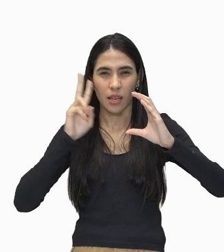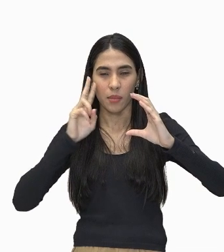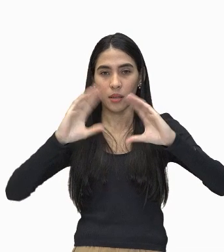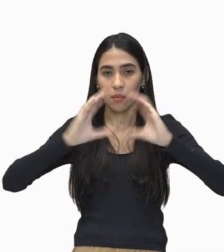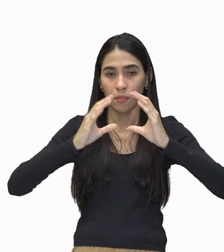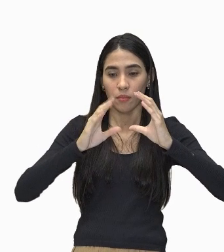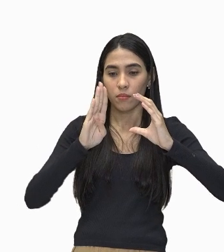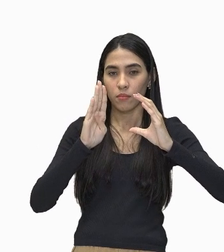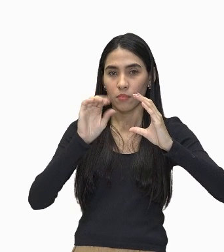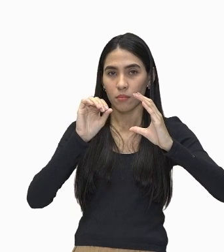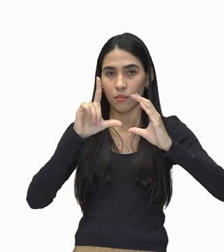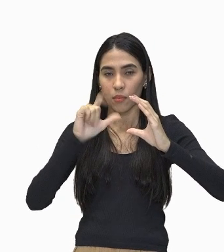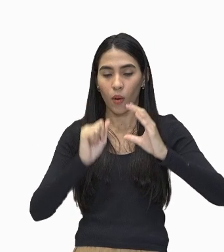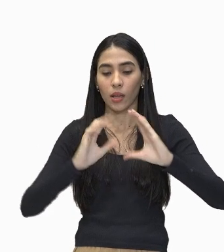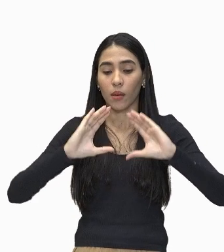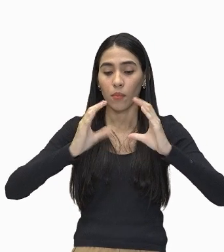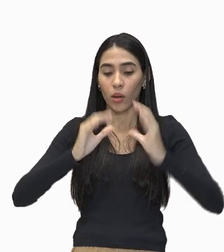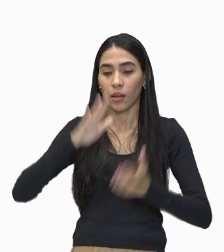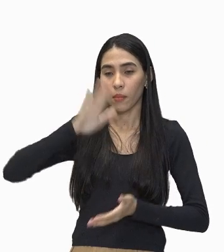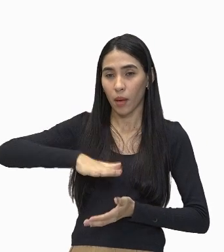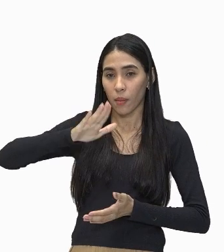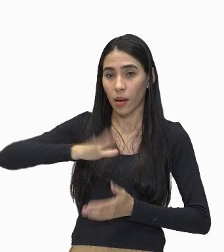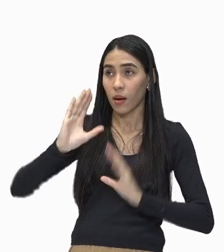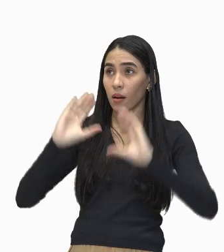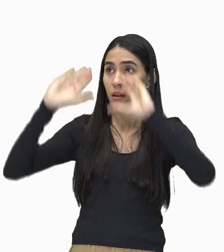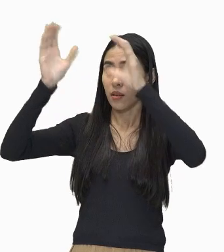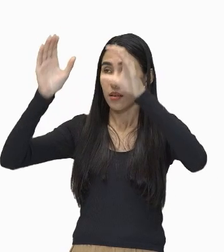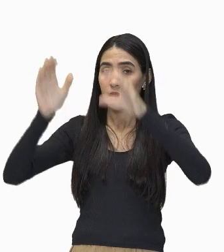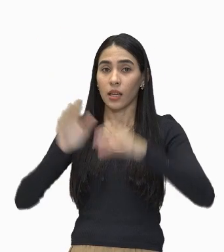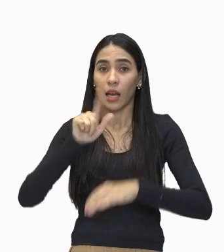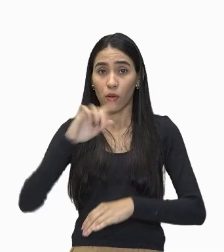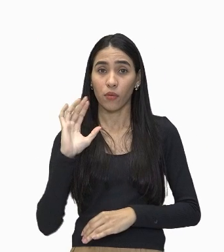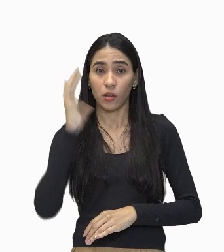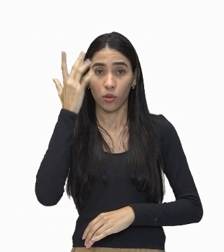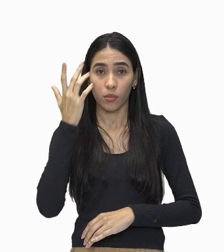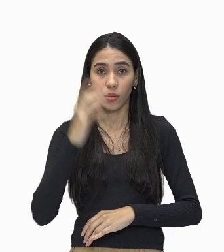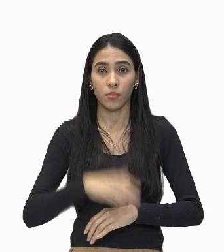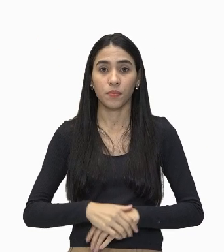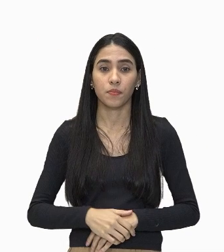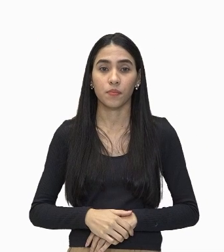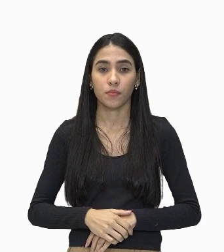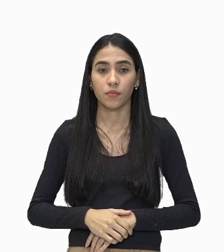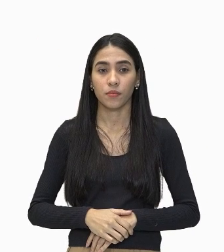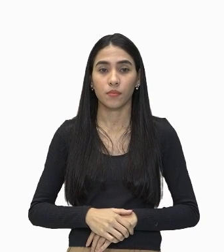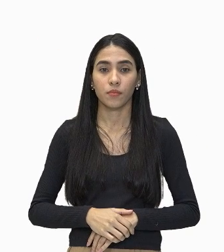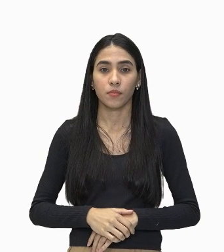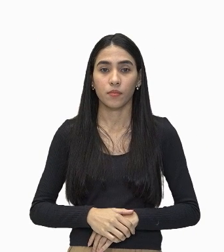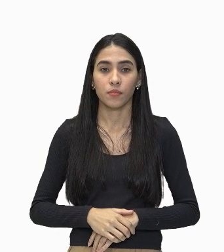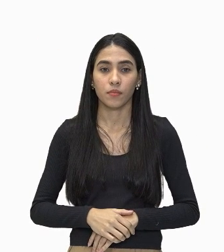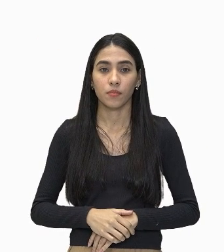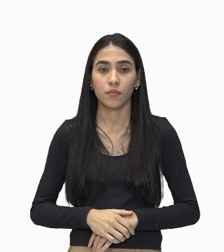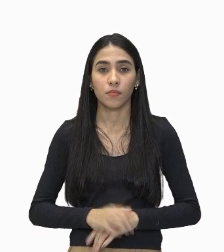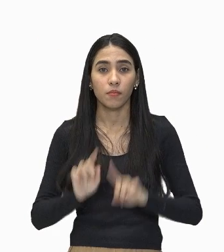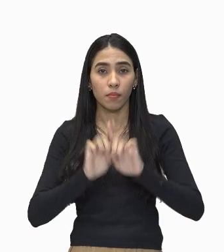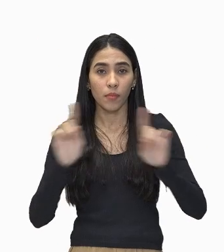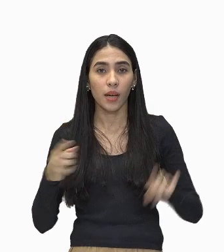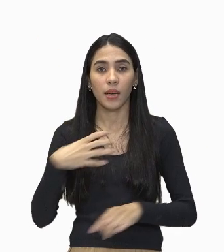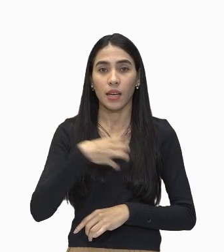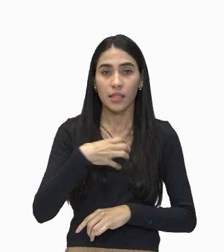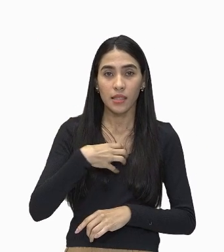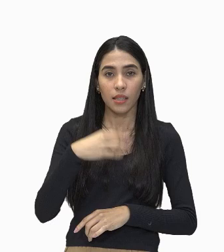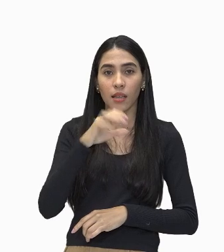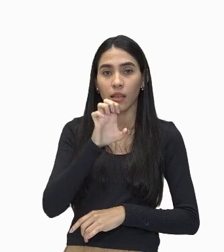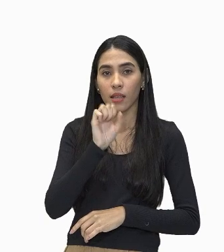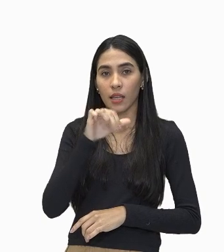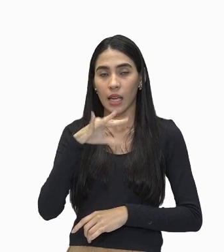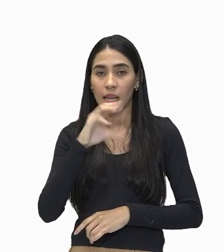de basquete, o fenômeno. Eu estou vendo que é uma bola de basquete e não é um outro tipo de bola. Mas a essência dela,